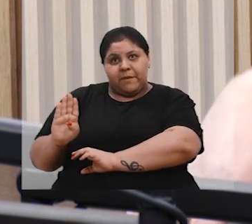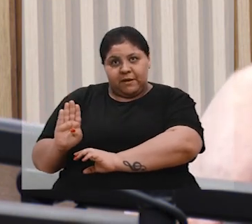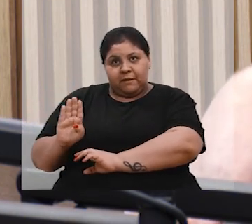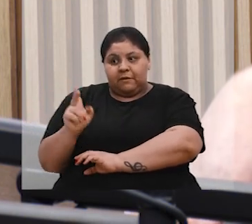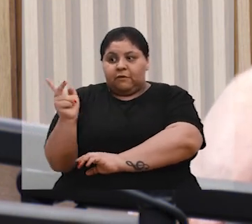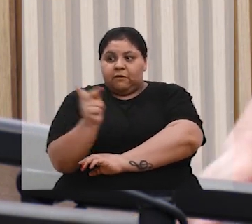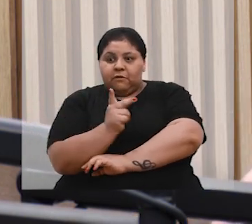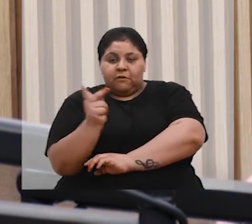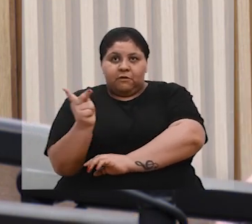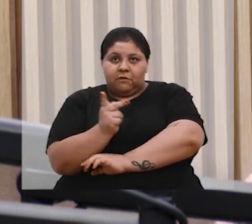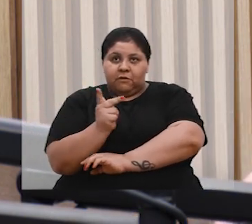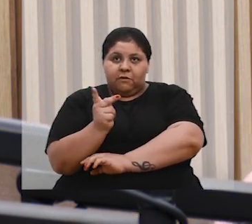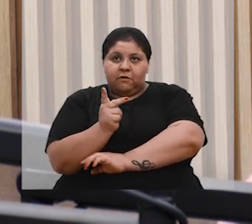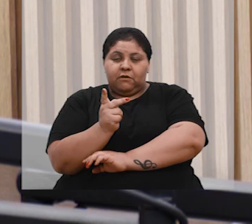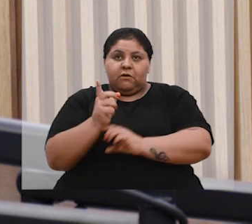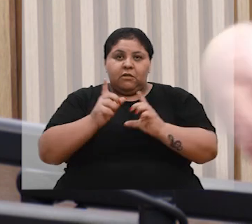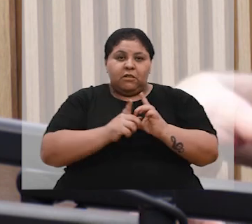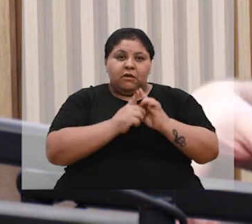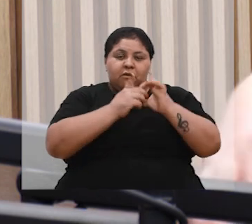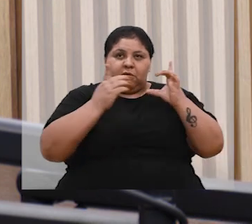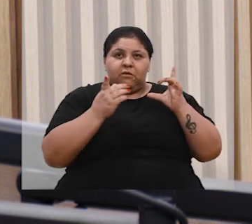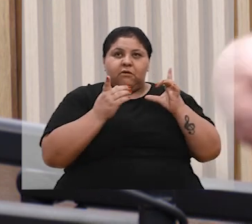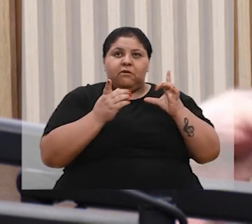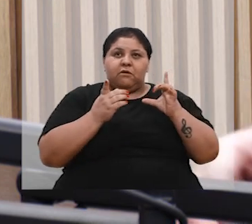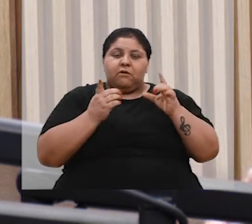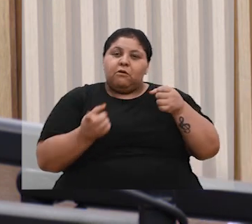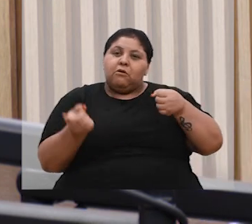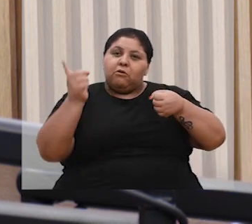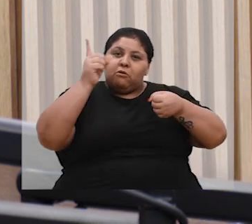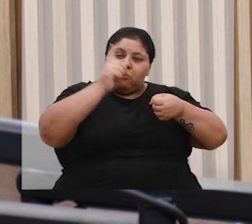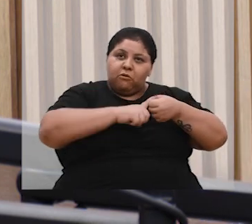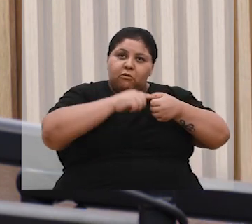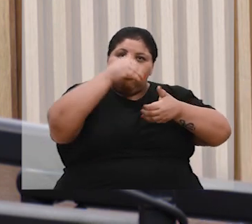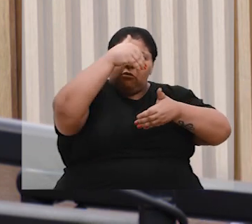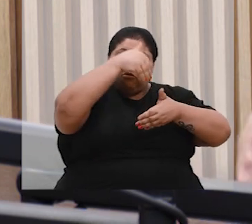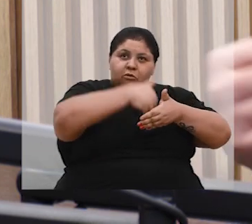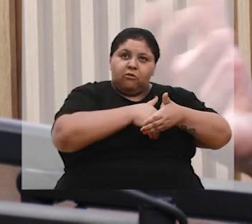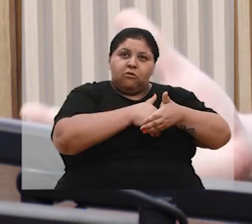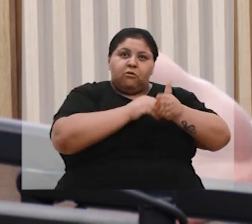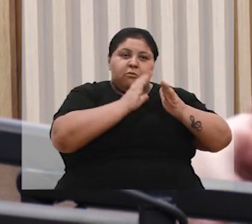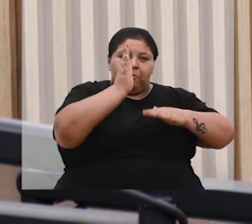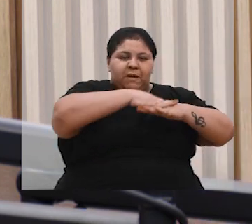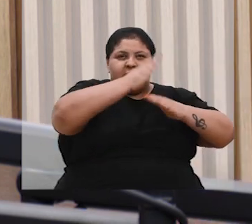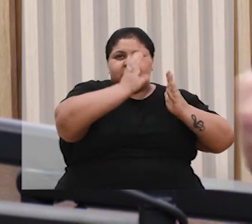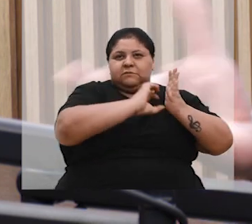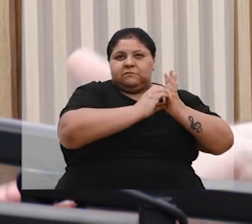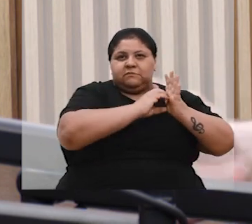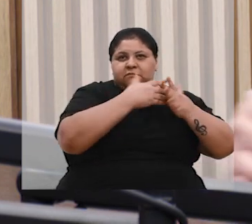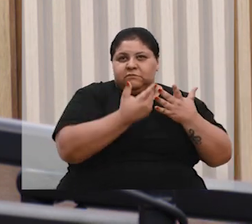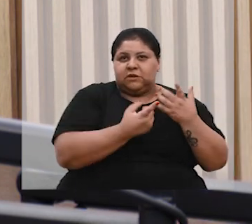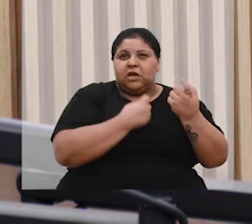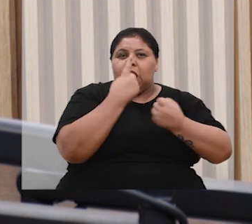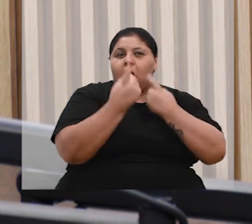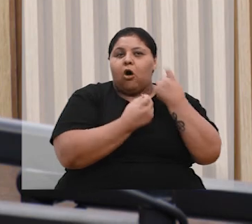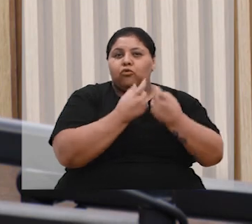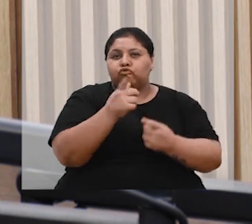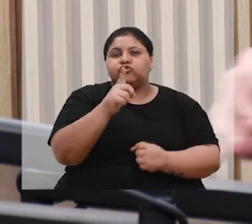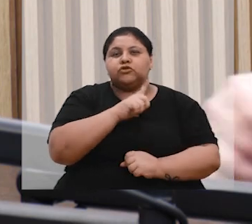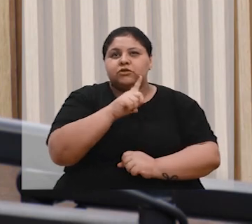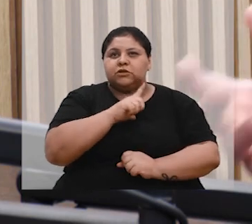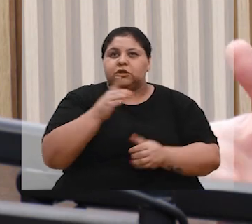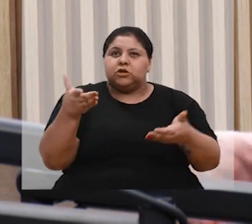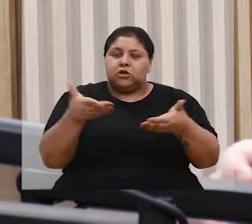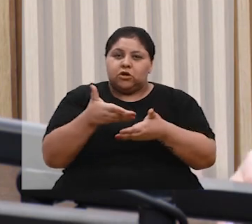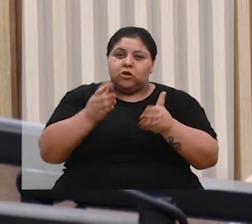no retorno à democracia em 85, aí nós vamos votar já realidades mais partidos. Alguns que nós temos aí, hoje,